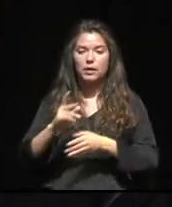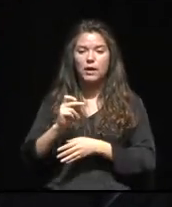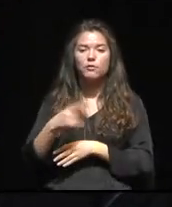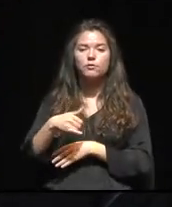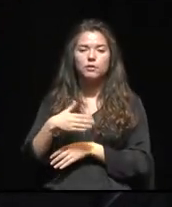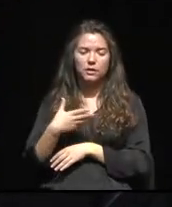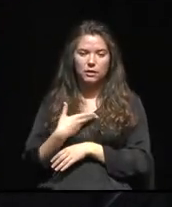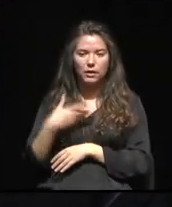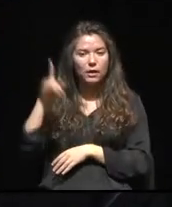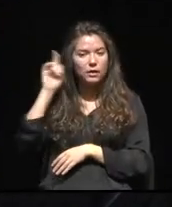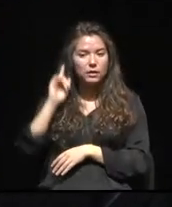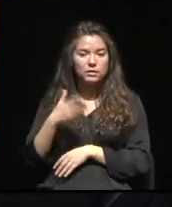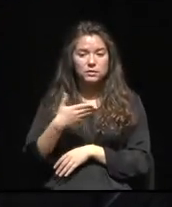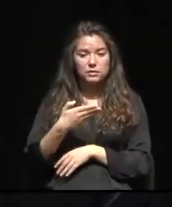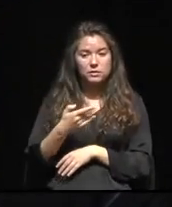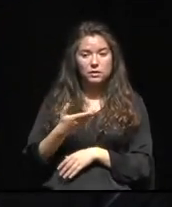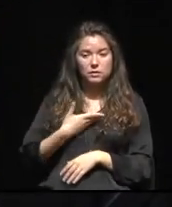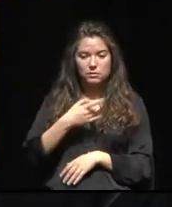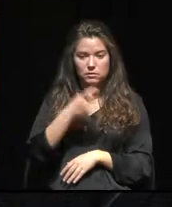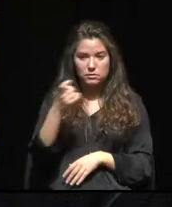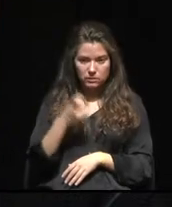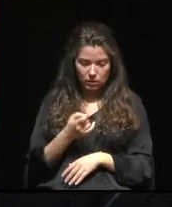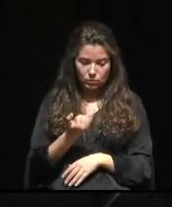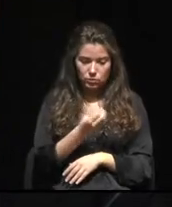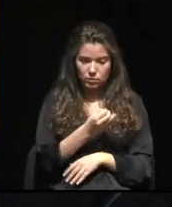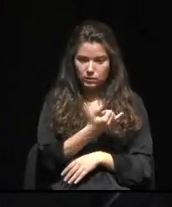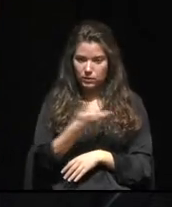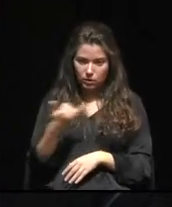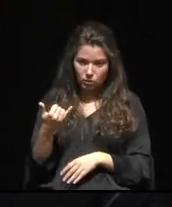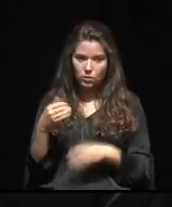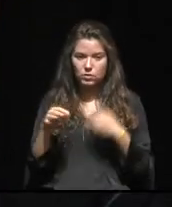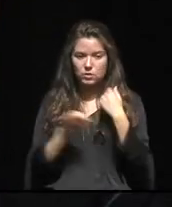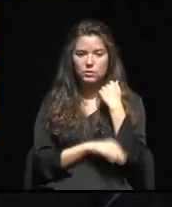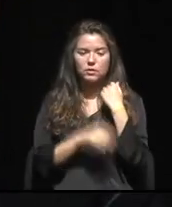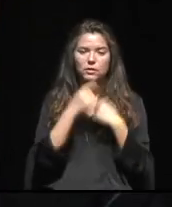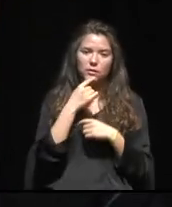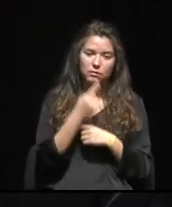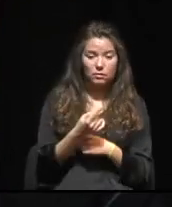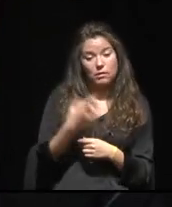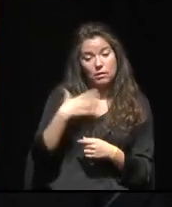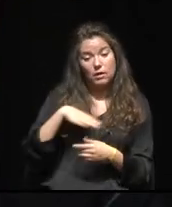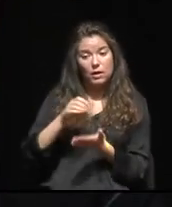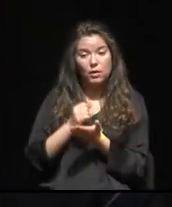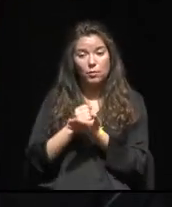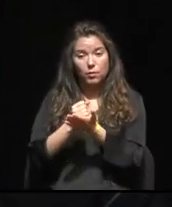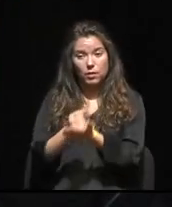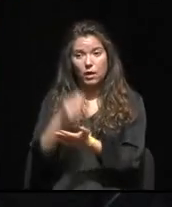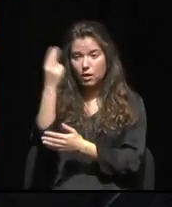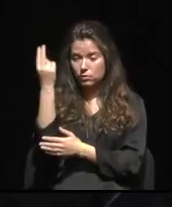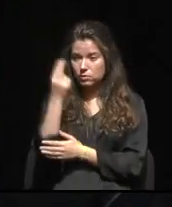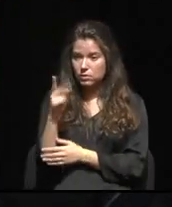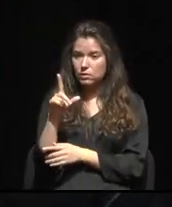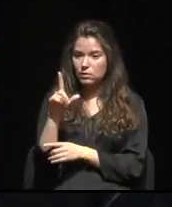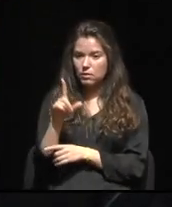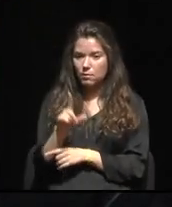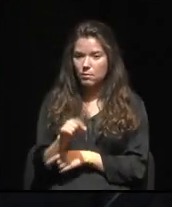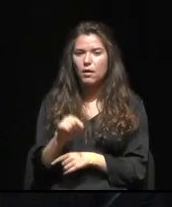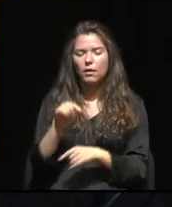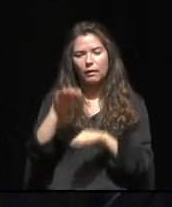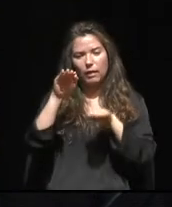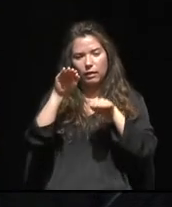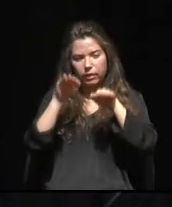2022 a autarquia dizia Pretender estou a citar apoiar os artistas e agentes culturais combater as